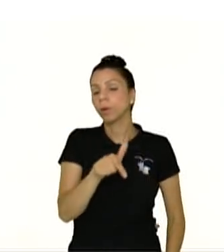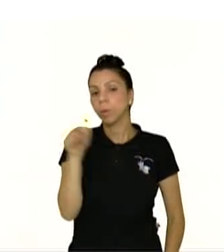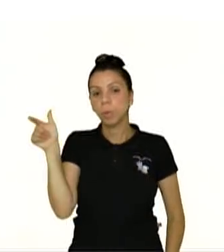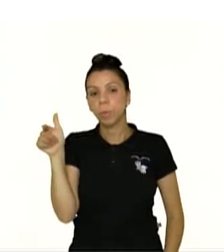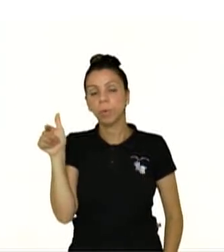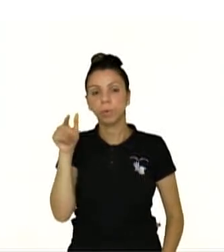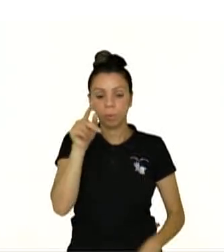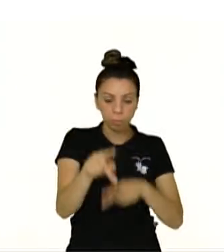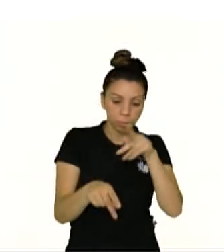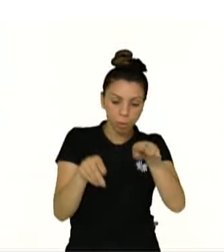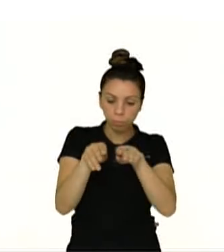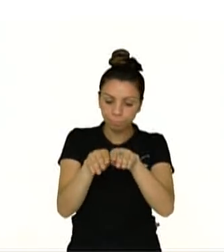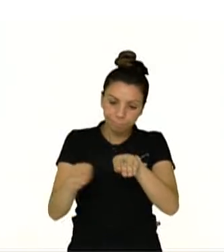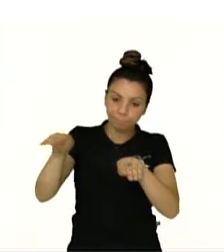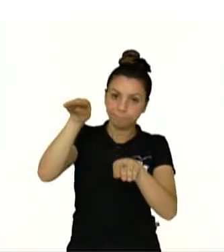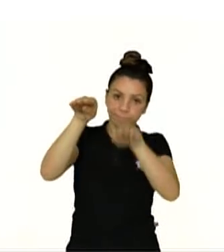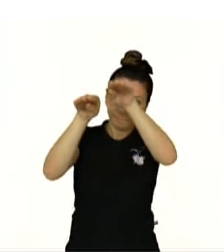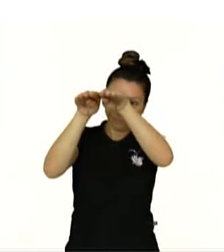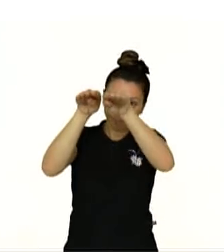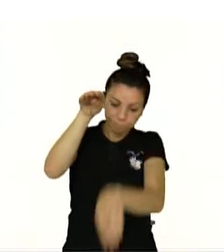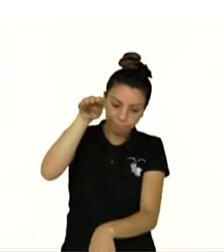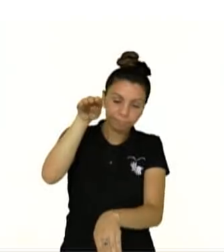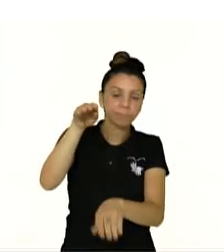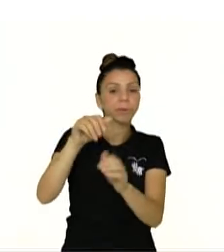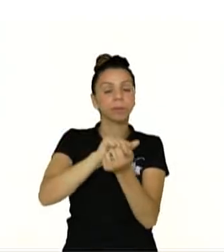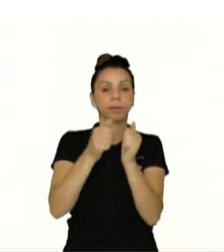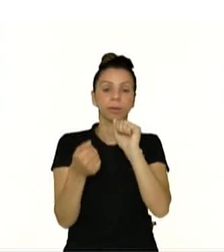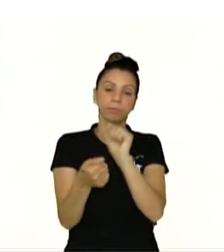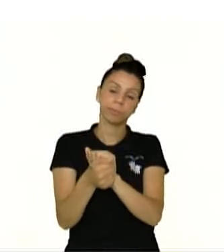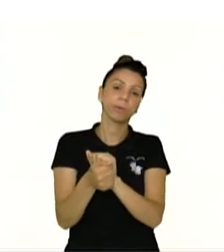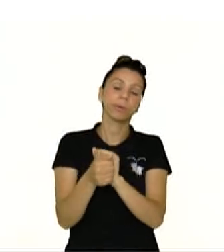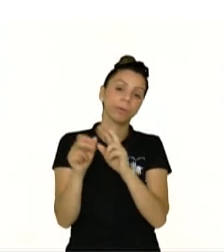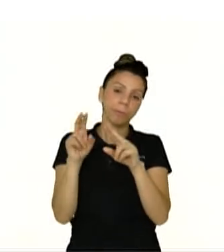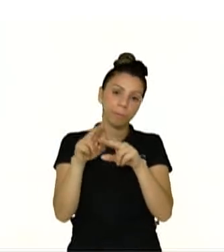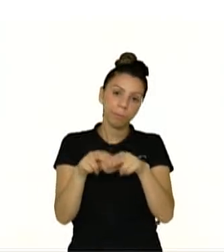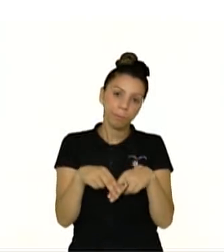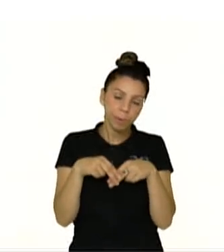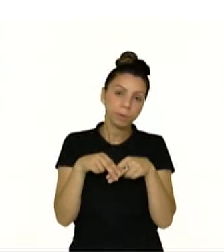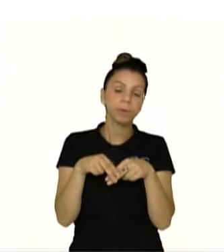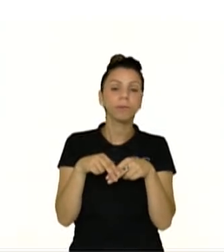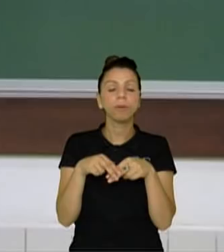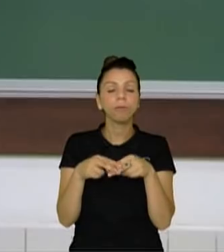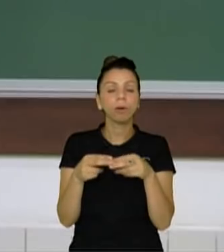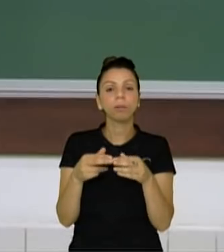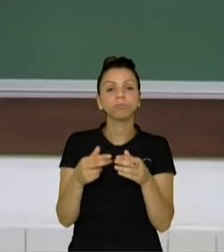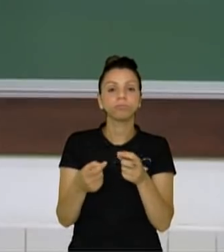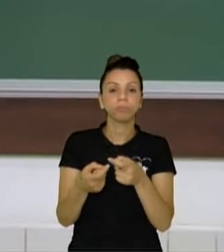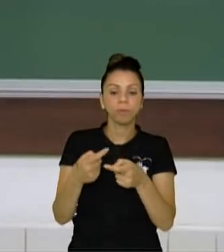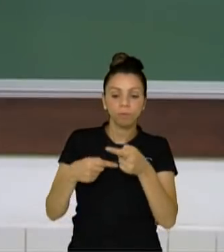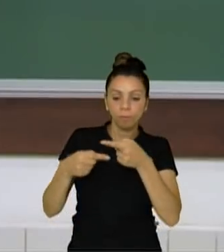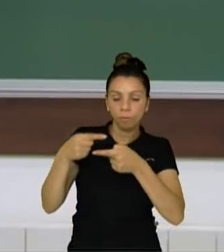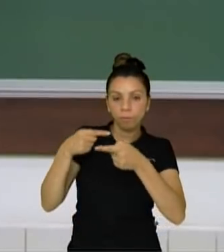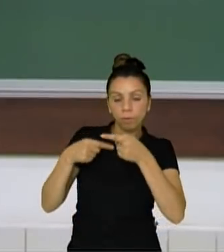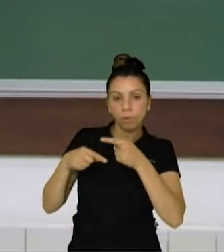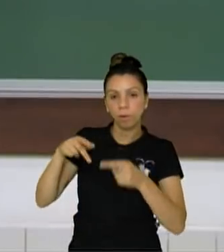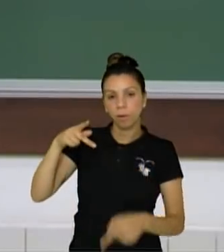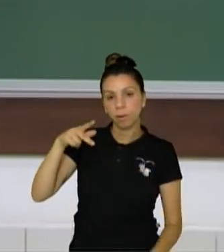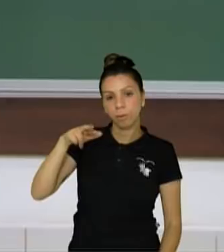não superando ou se adaptando e por isso vão ficando primitivos ou